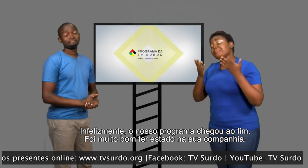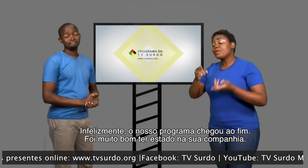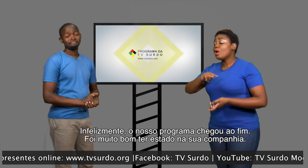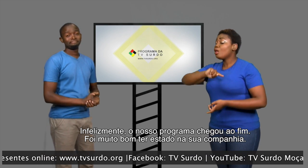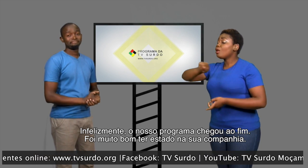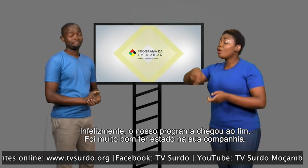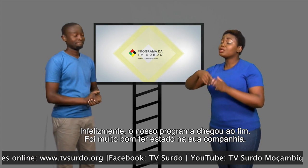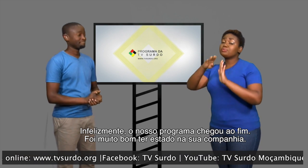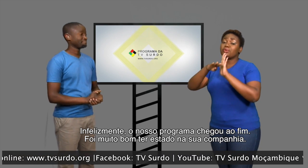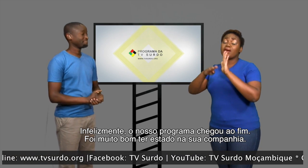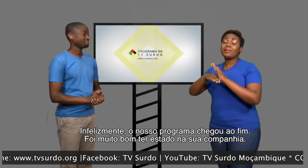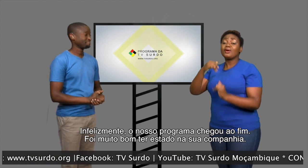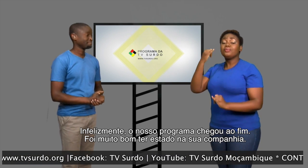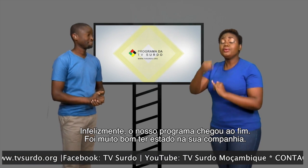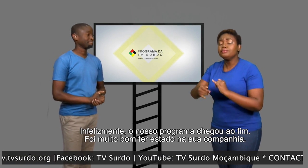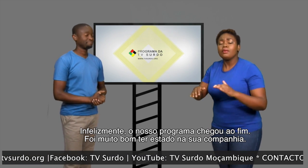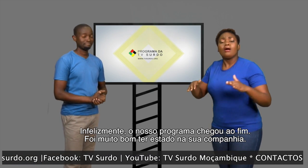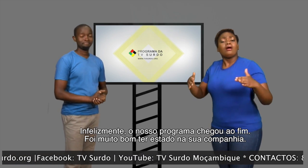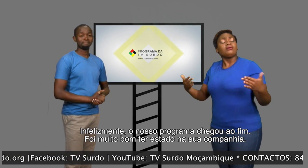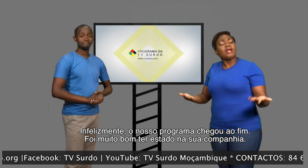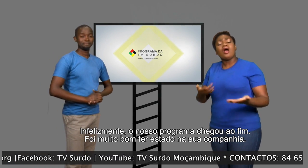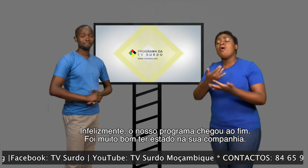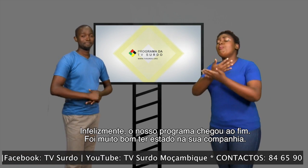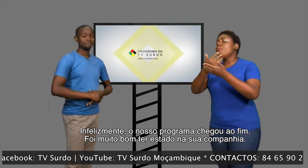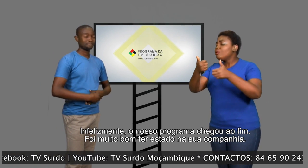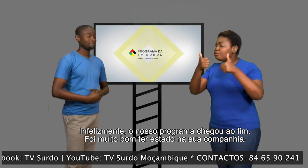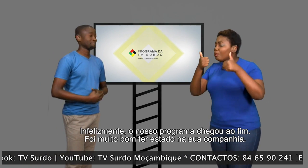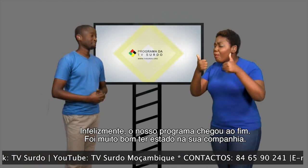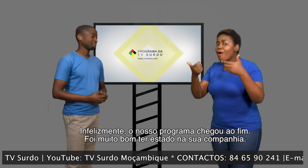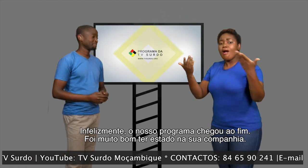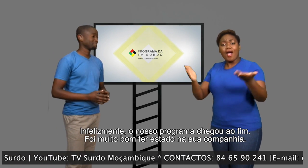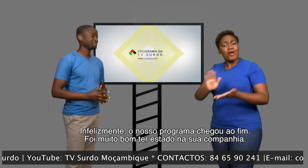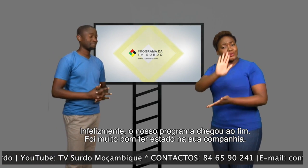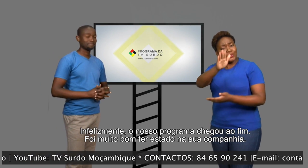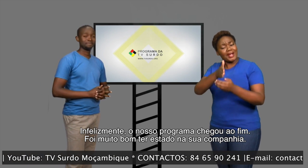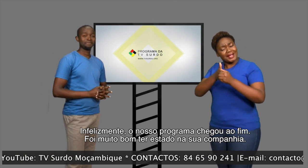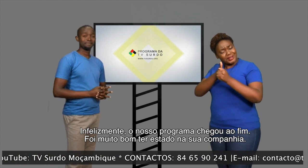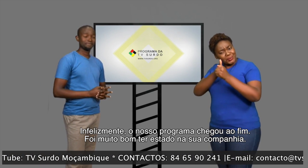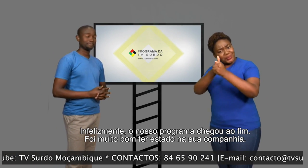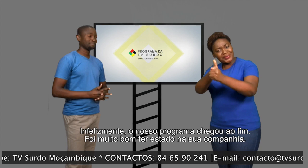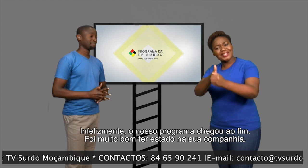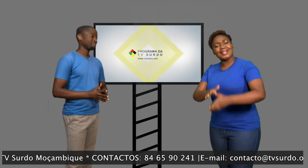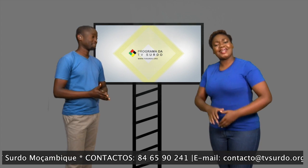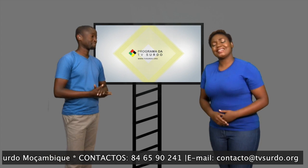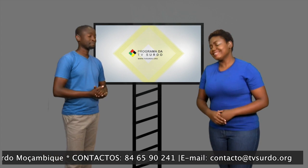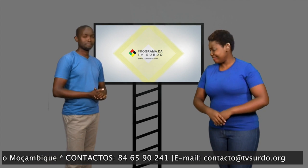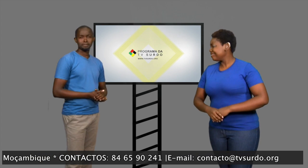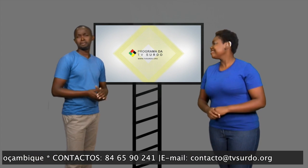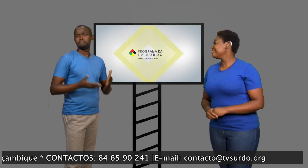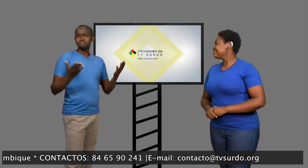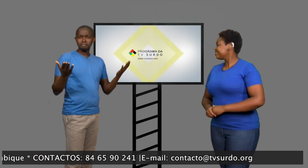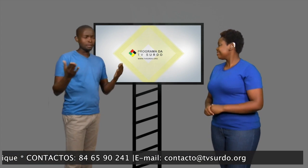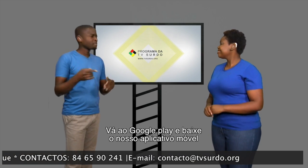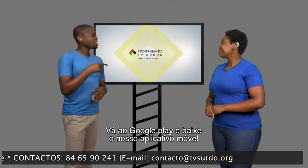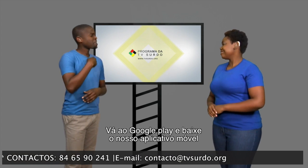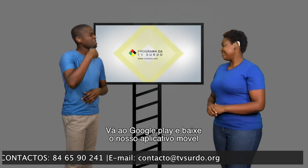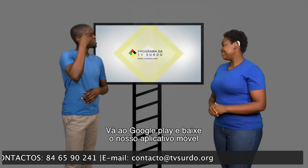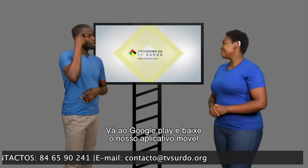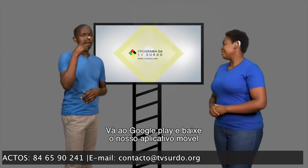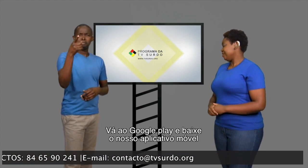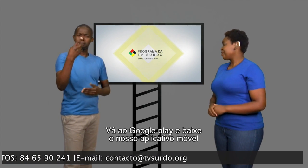Infelizmente, o nosso programa chegou ao fim. Foi muito bom ter estado na sua companhia.